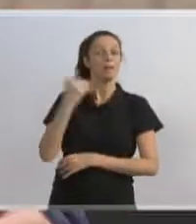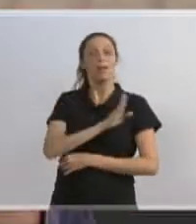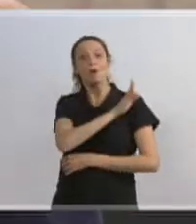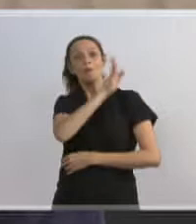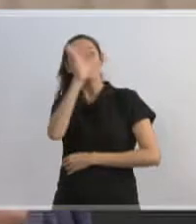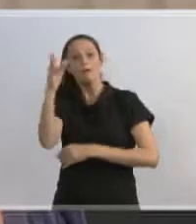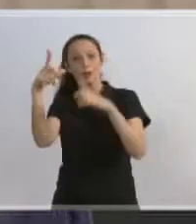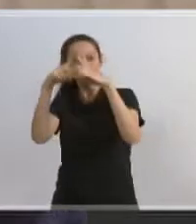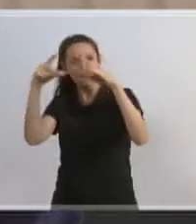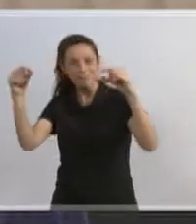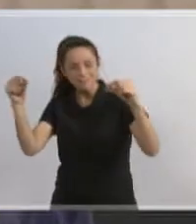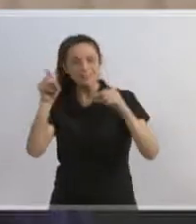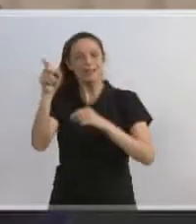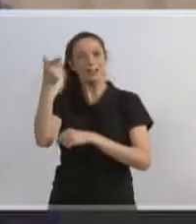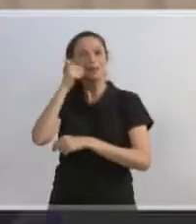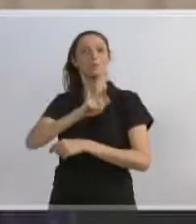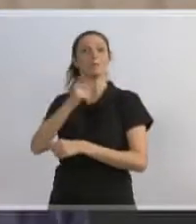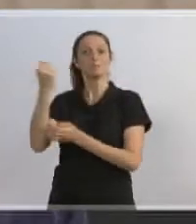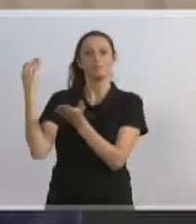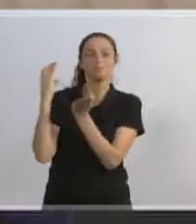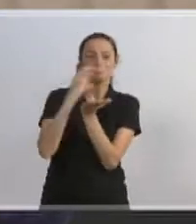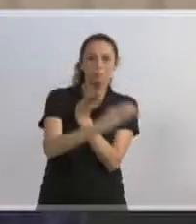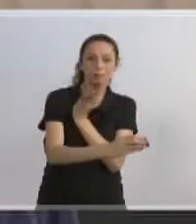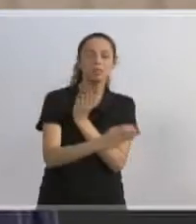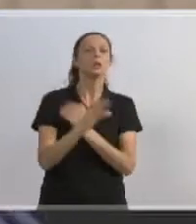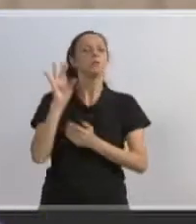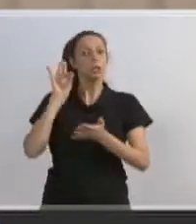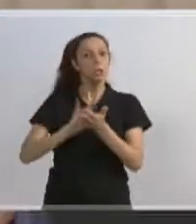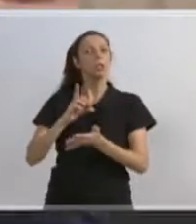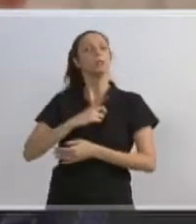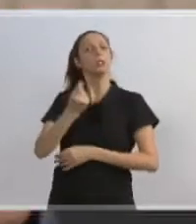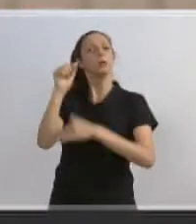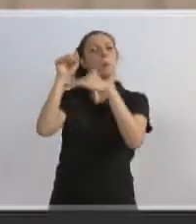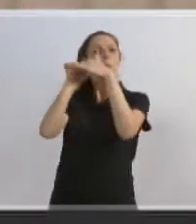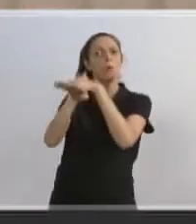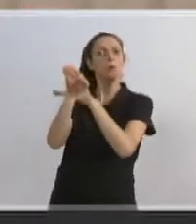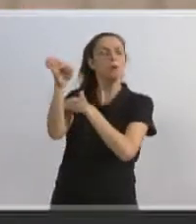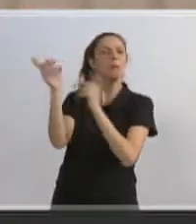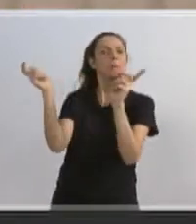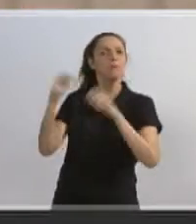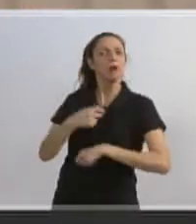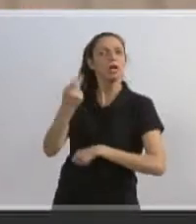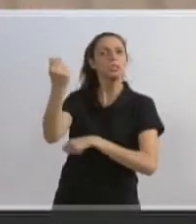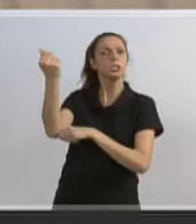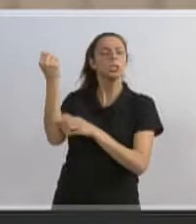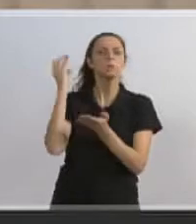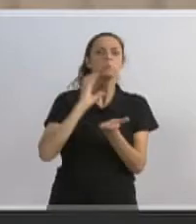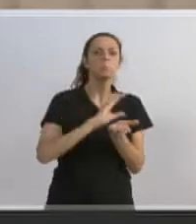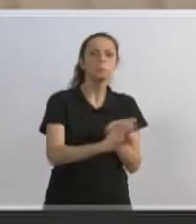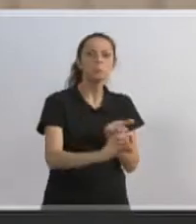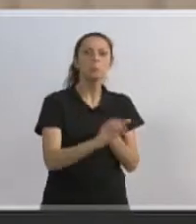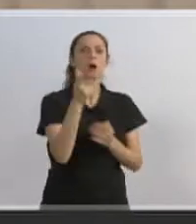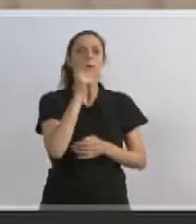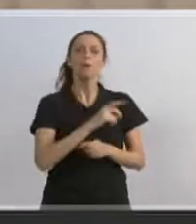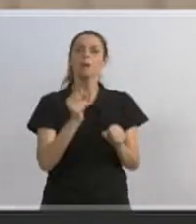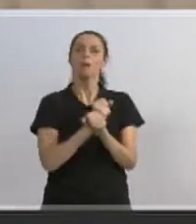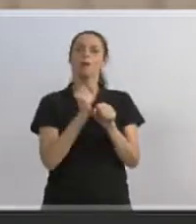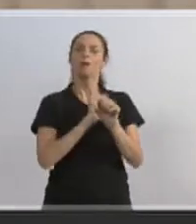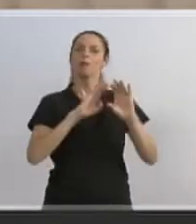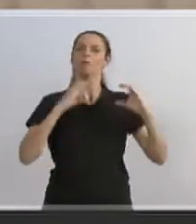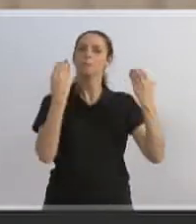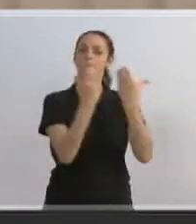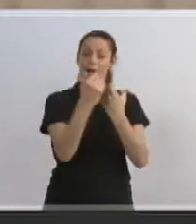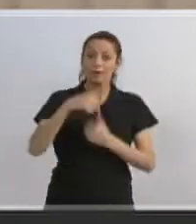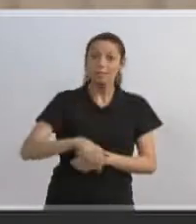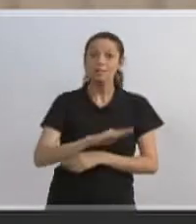testemunhou, que são verídicos, que estão lá, a dotação orçamentária foi feita prevendo esses recursos para